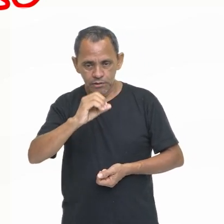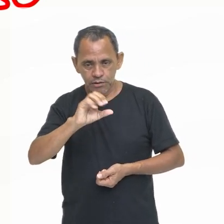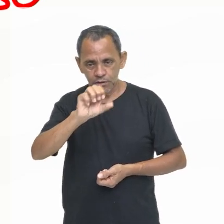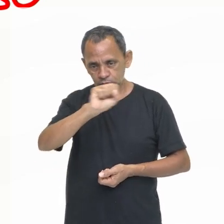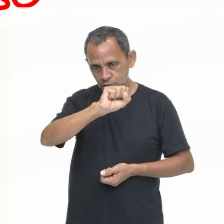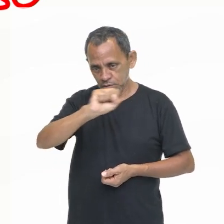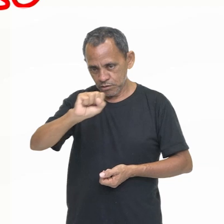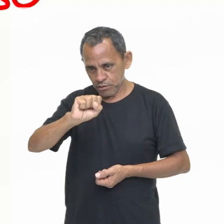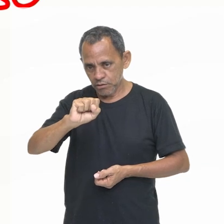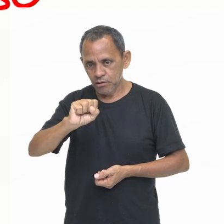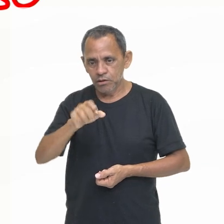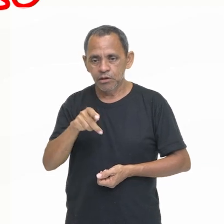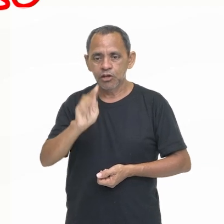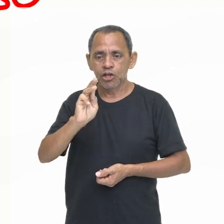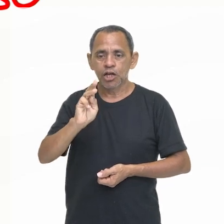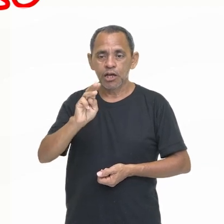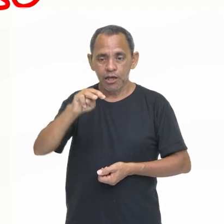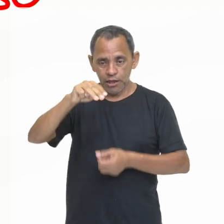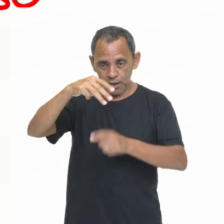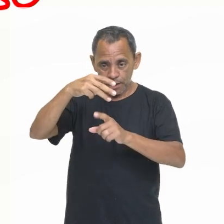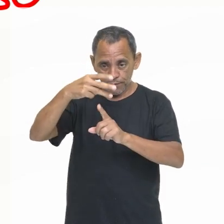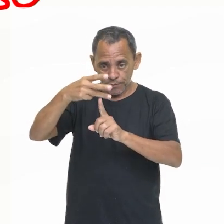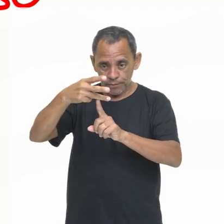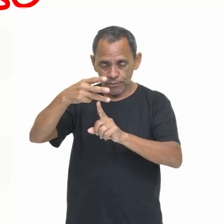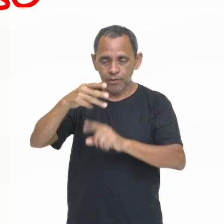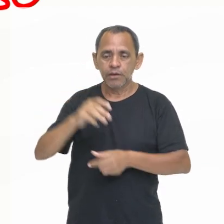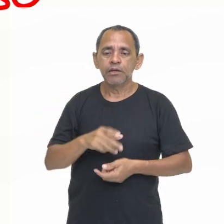quilômetros cúbicos.